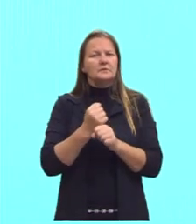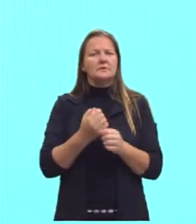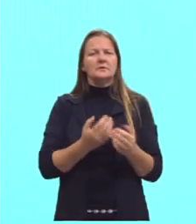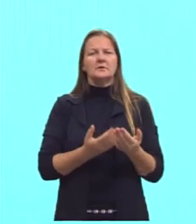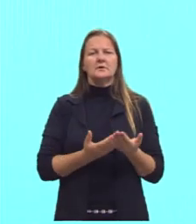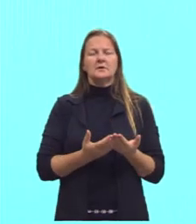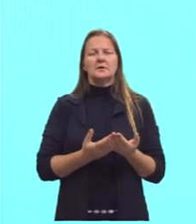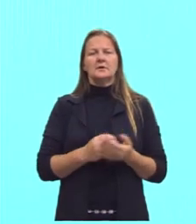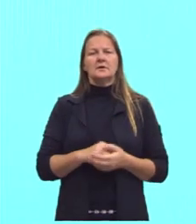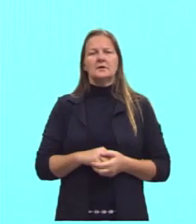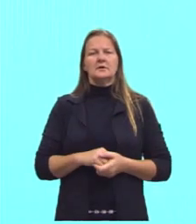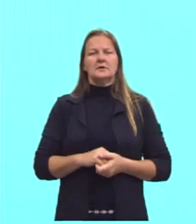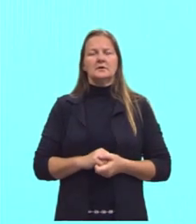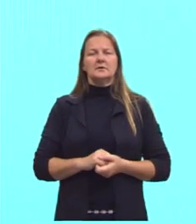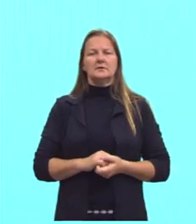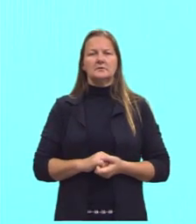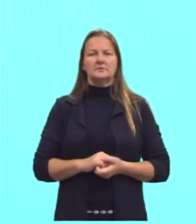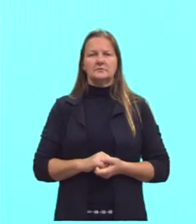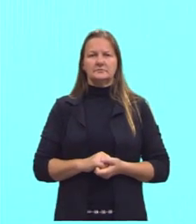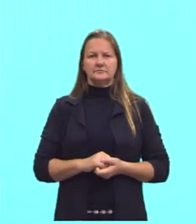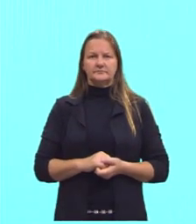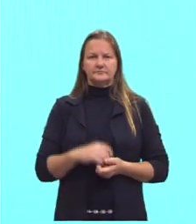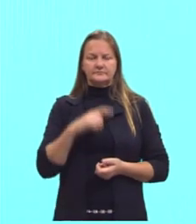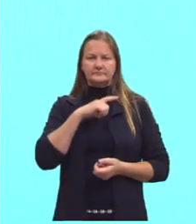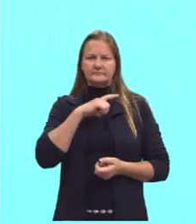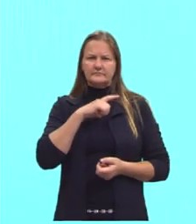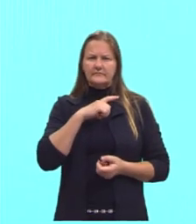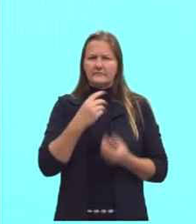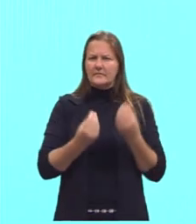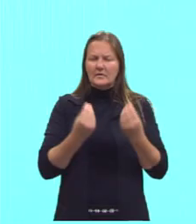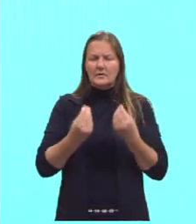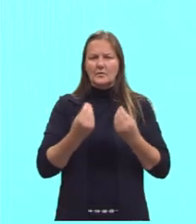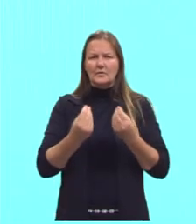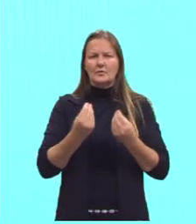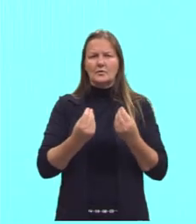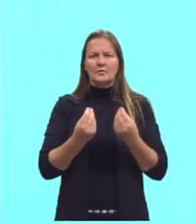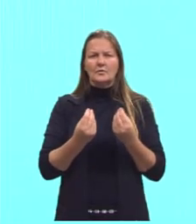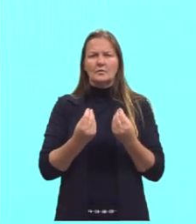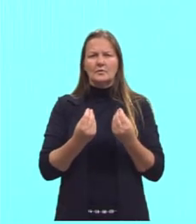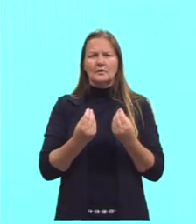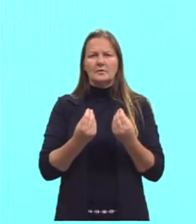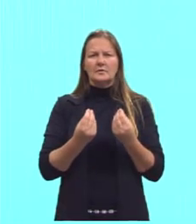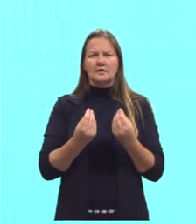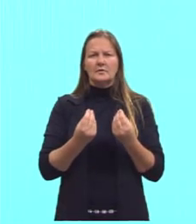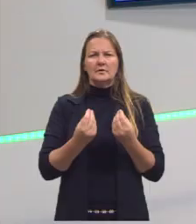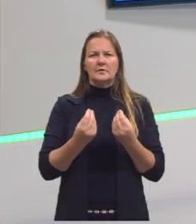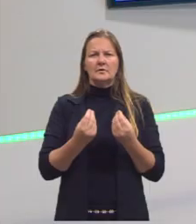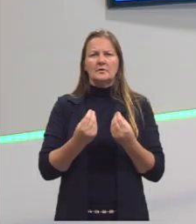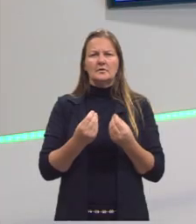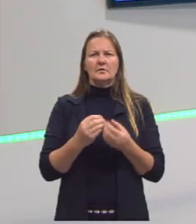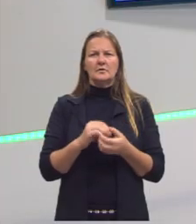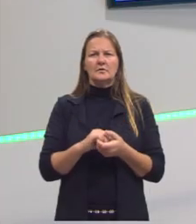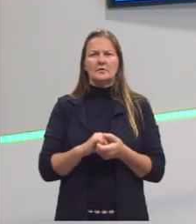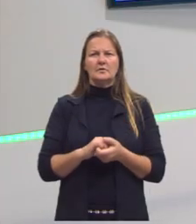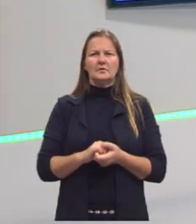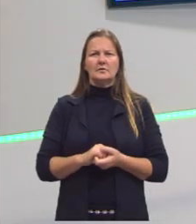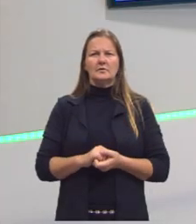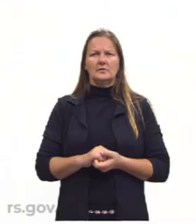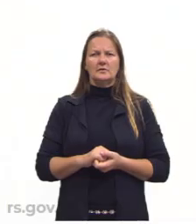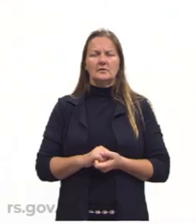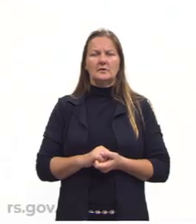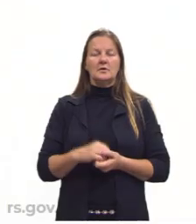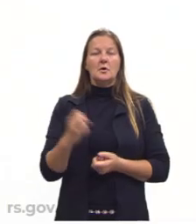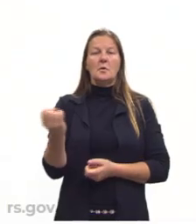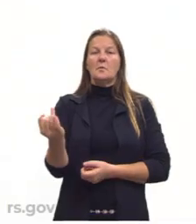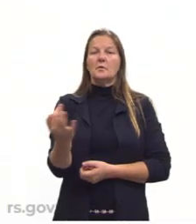muito pouca questão aí de intensificação né de